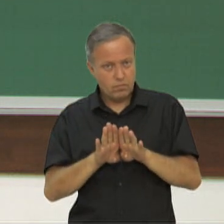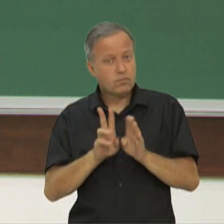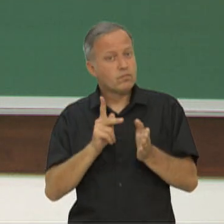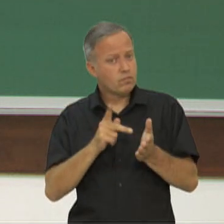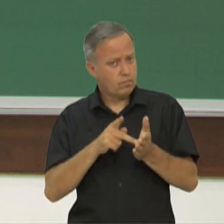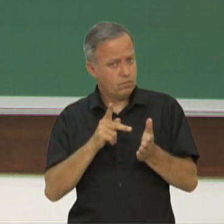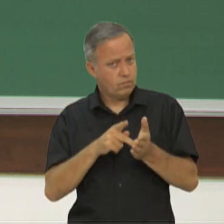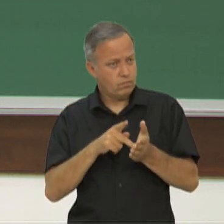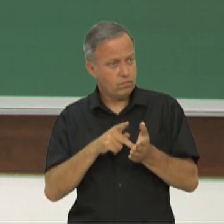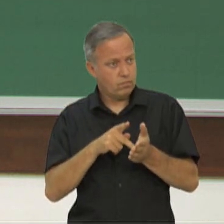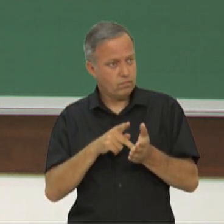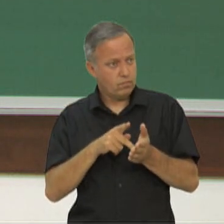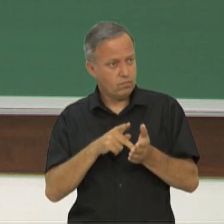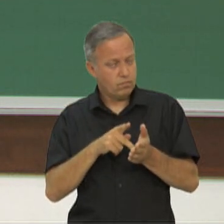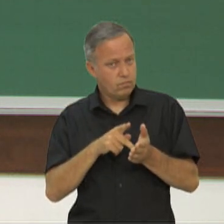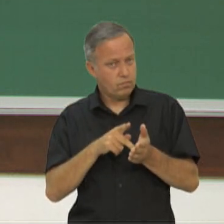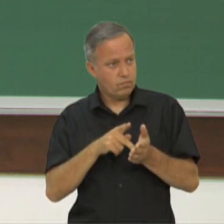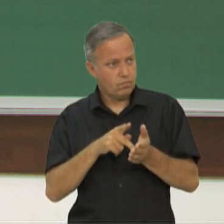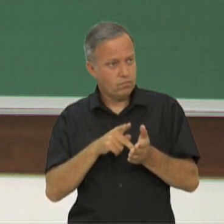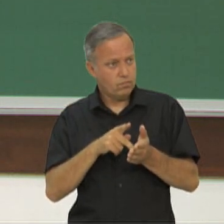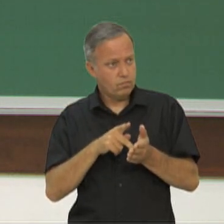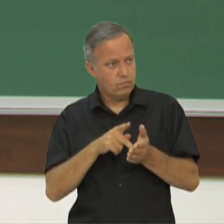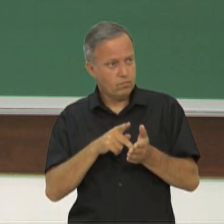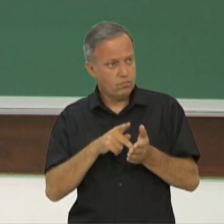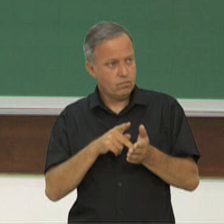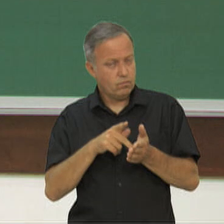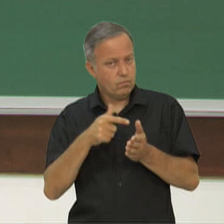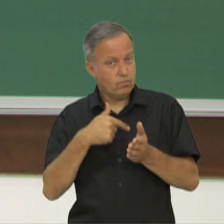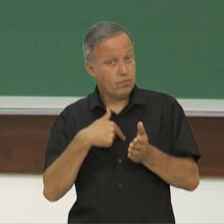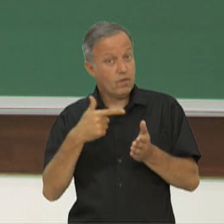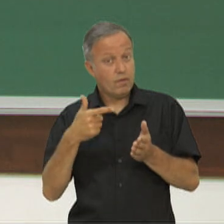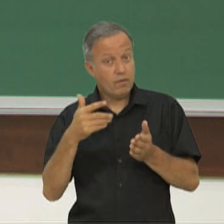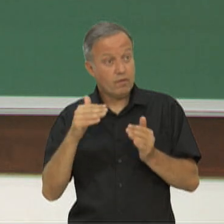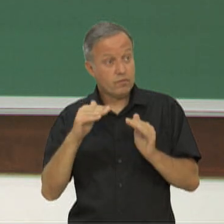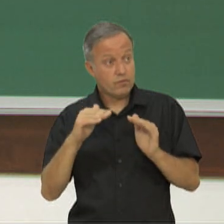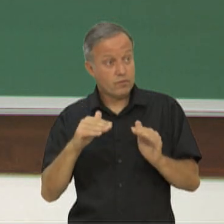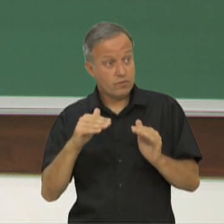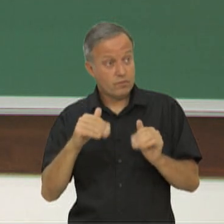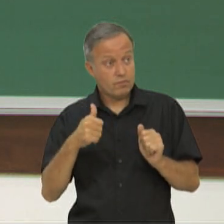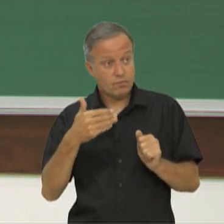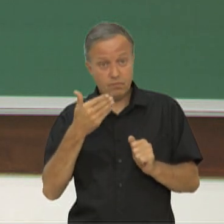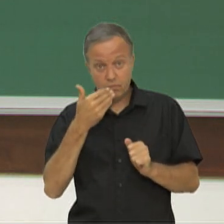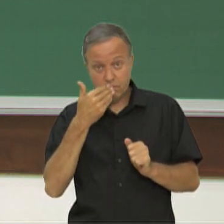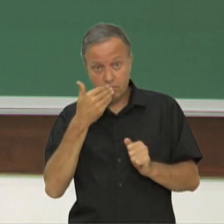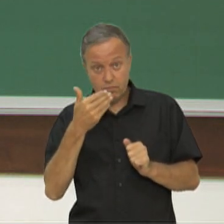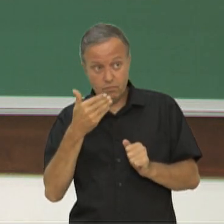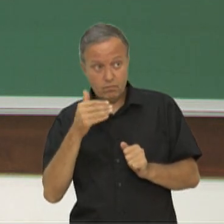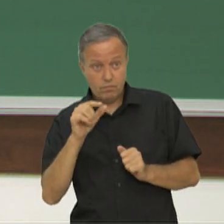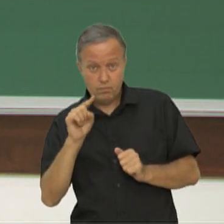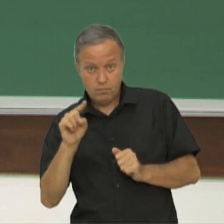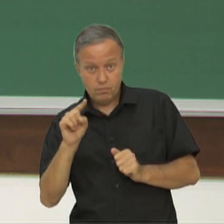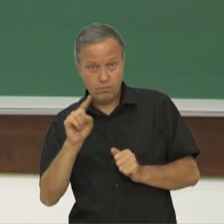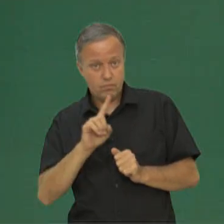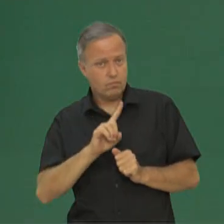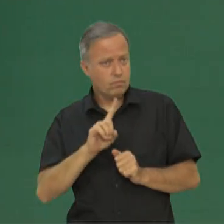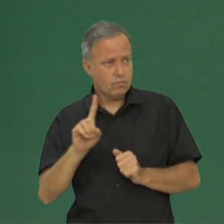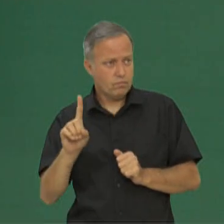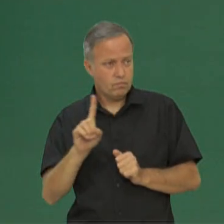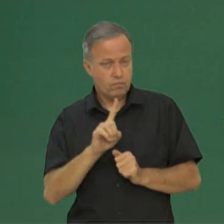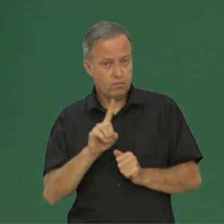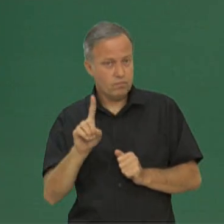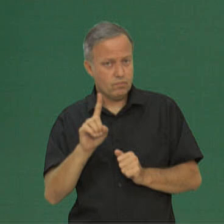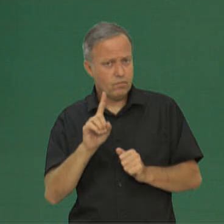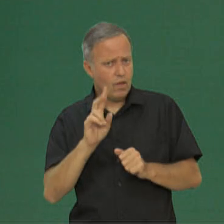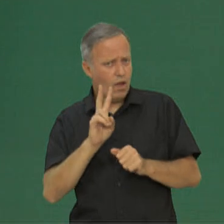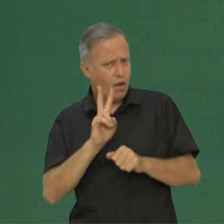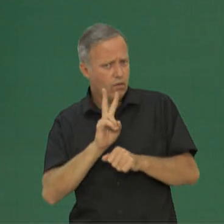verdade? Então, pessoal, eu fico com vocês, peço a vocês que não deixem de